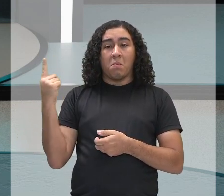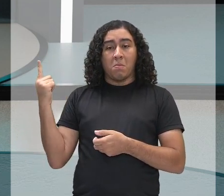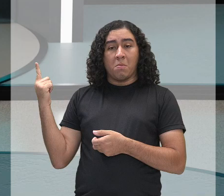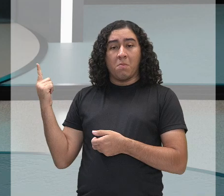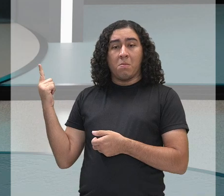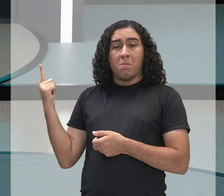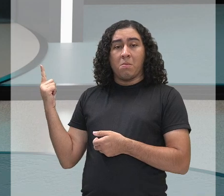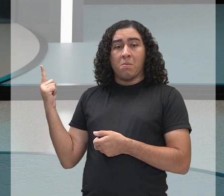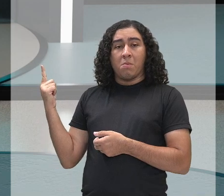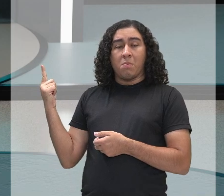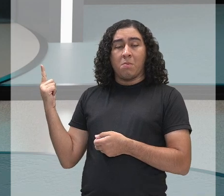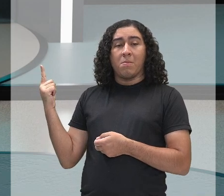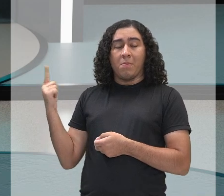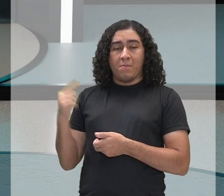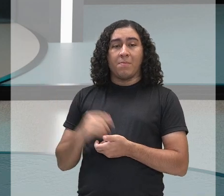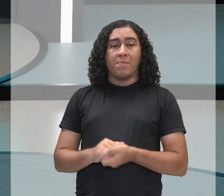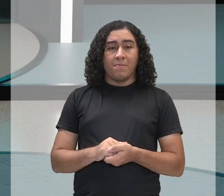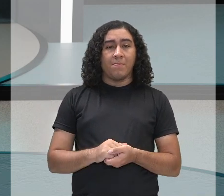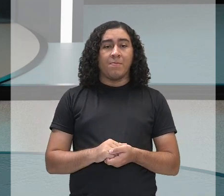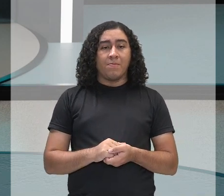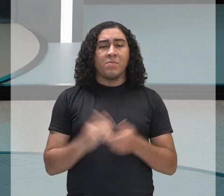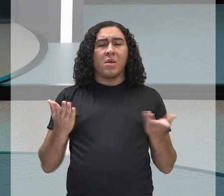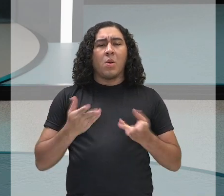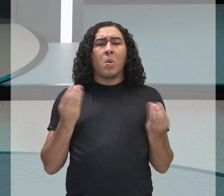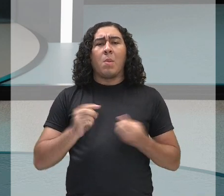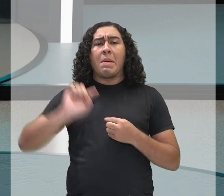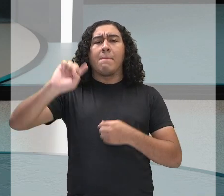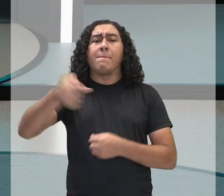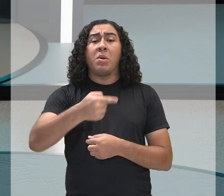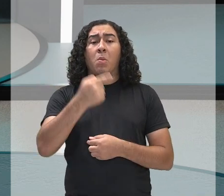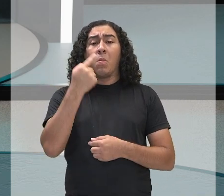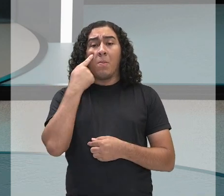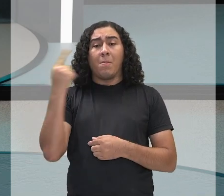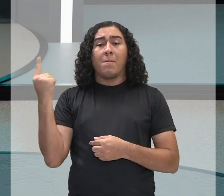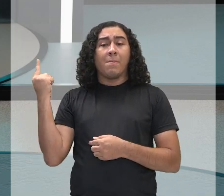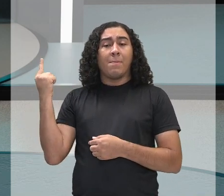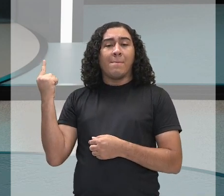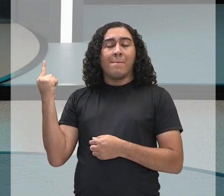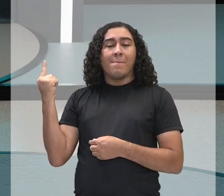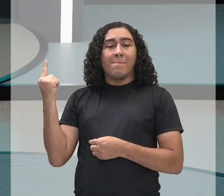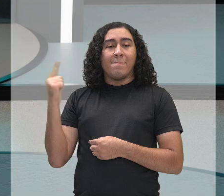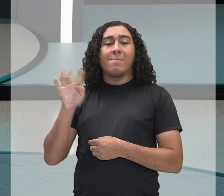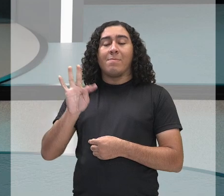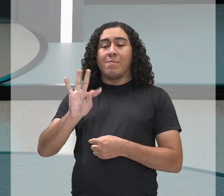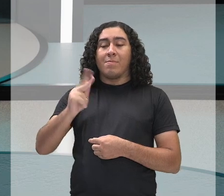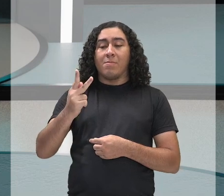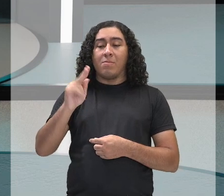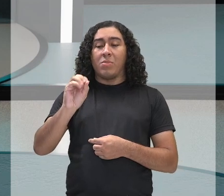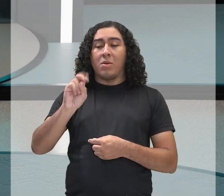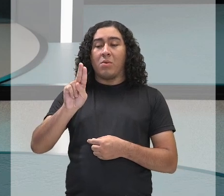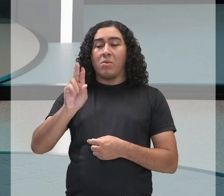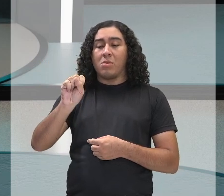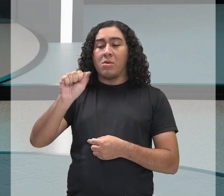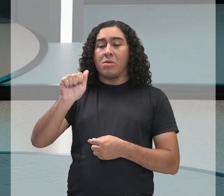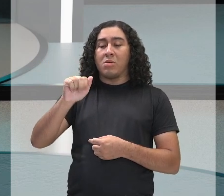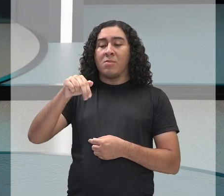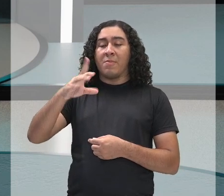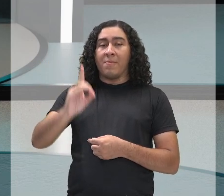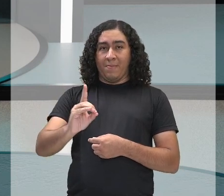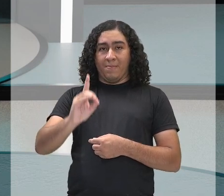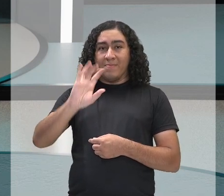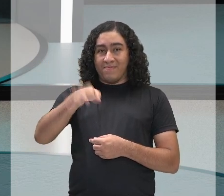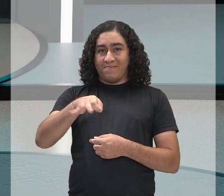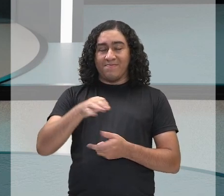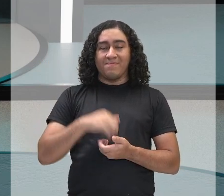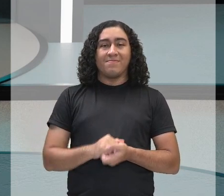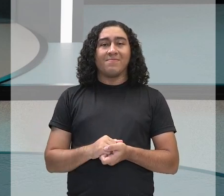pulamos 500. Agora, como é que é 1000? Vamos ver? Olha só, 1000. Então, 1000 é